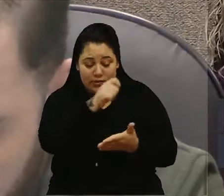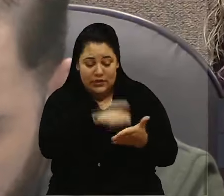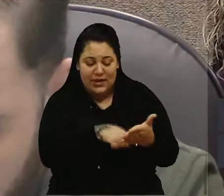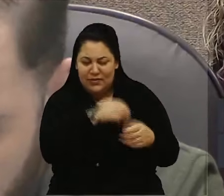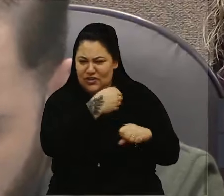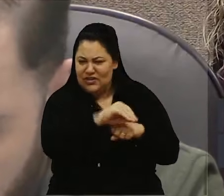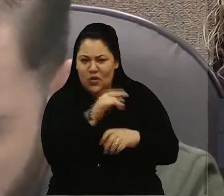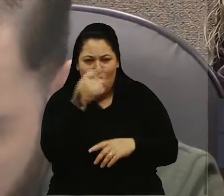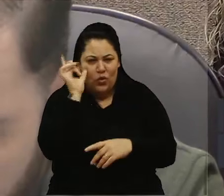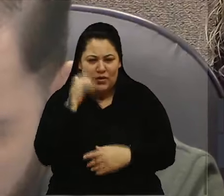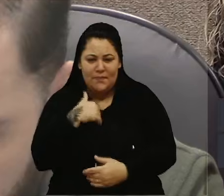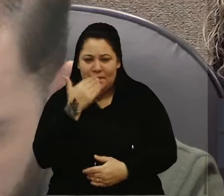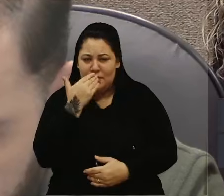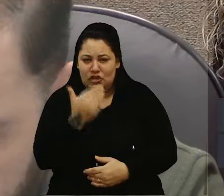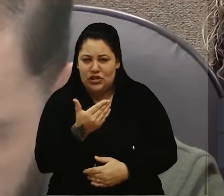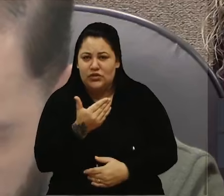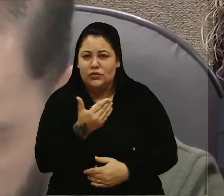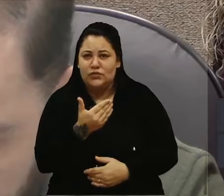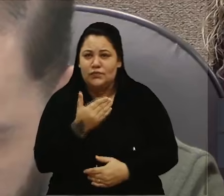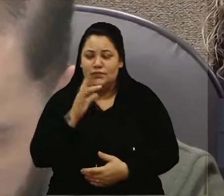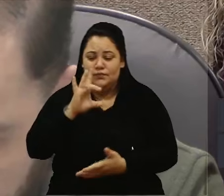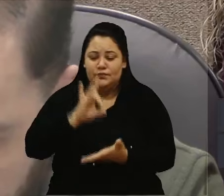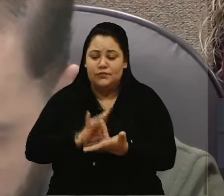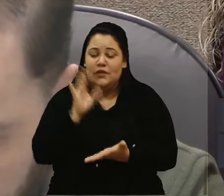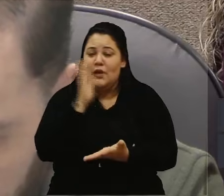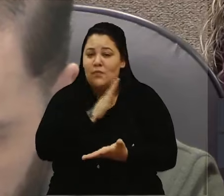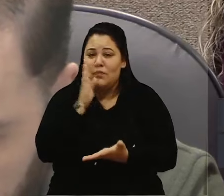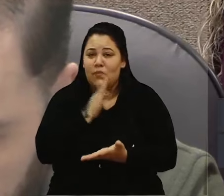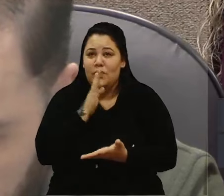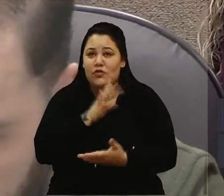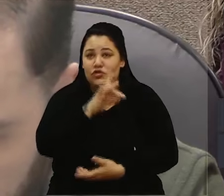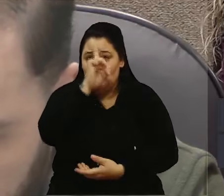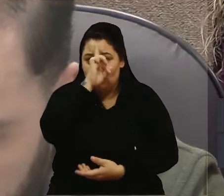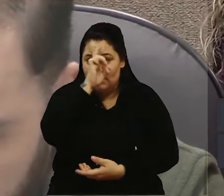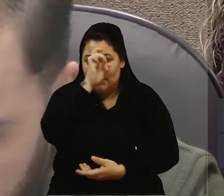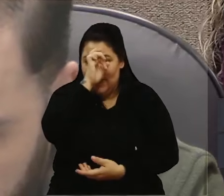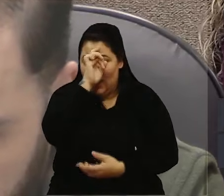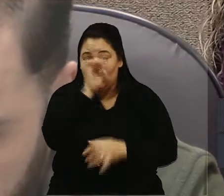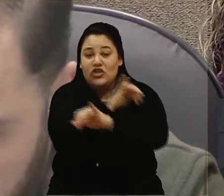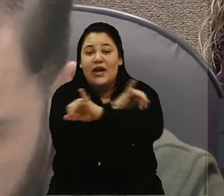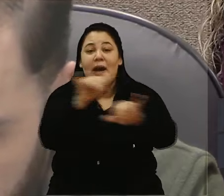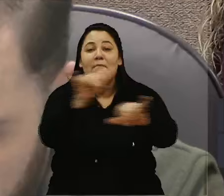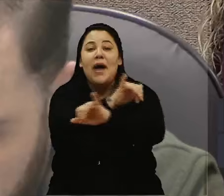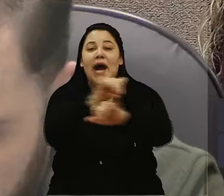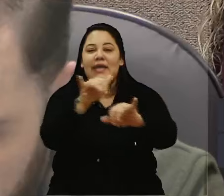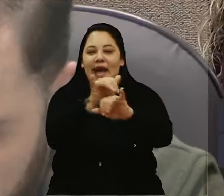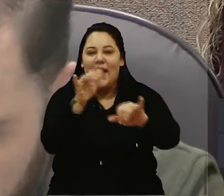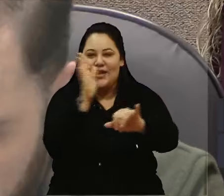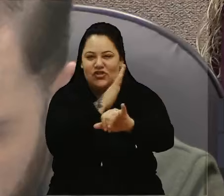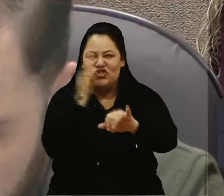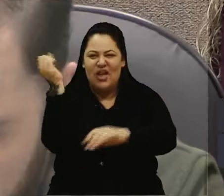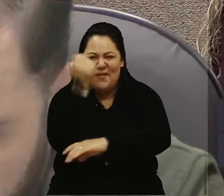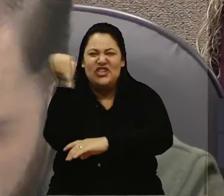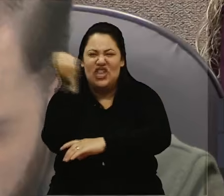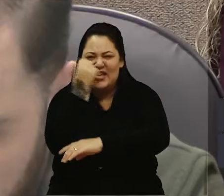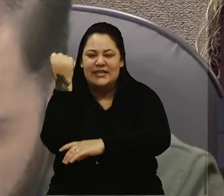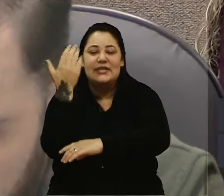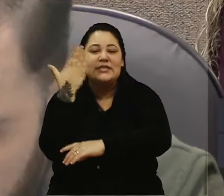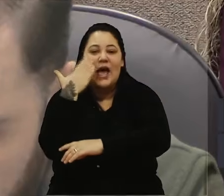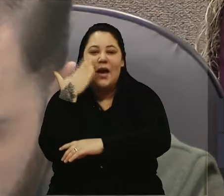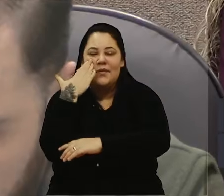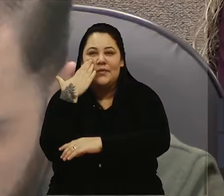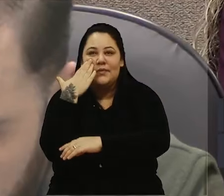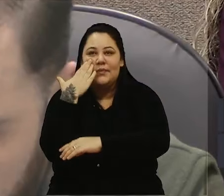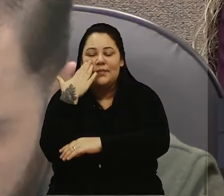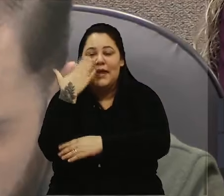ontem pedindo exatamente isso, a instalação emergencial de um hospital de campanha para enfrentamento da síndrome respiratória aguda